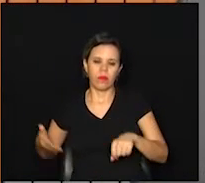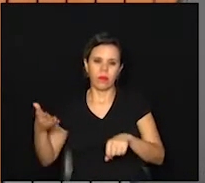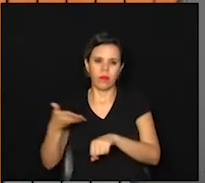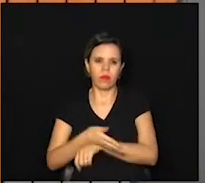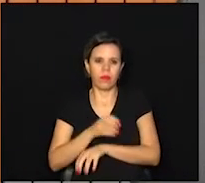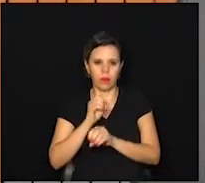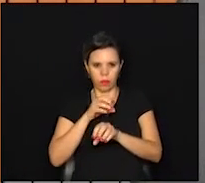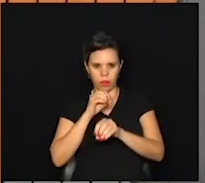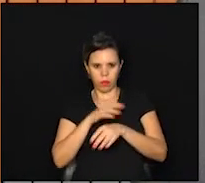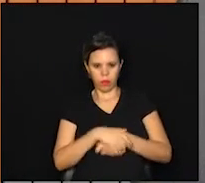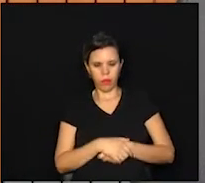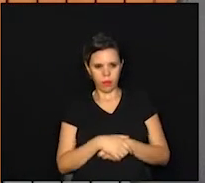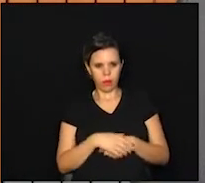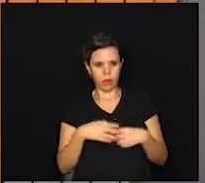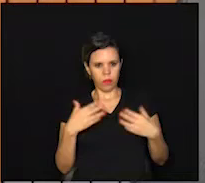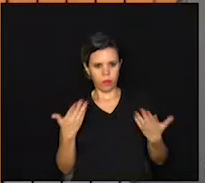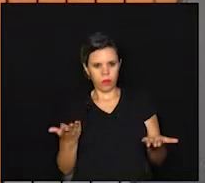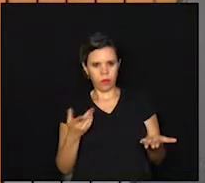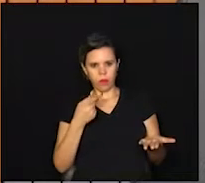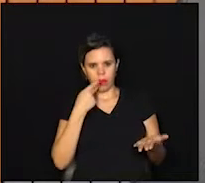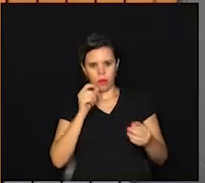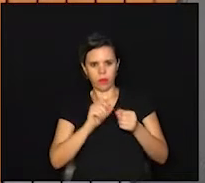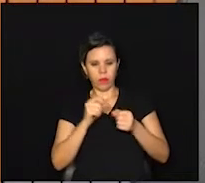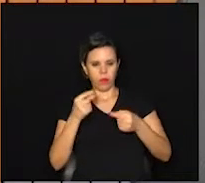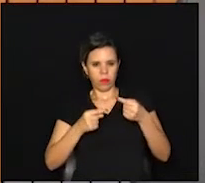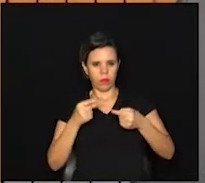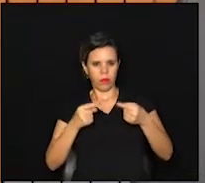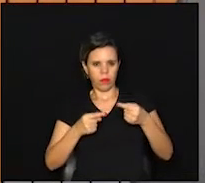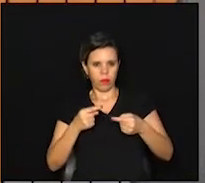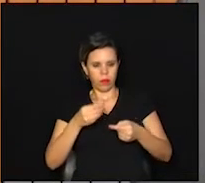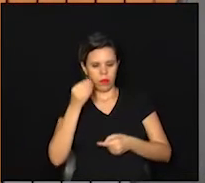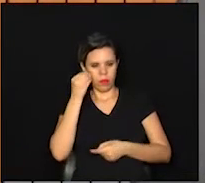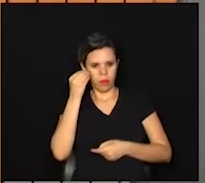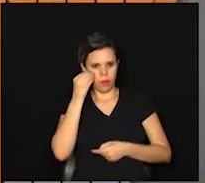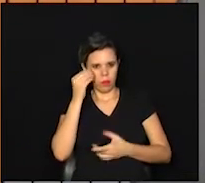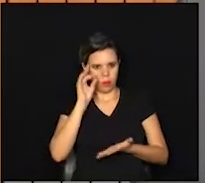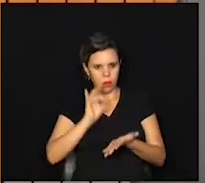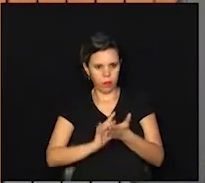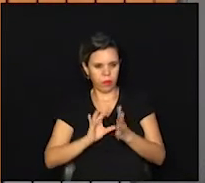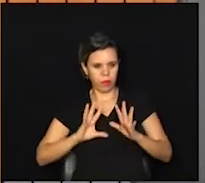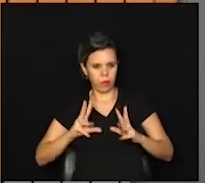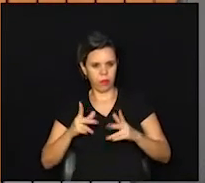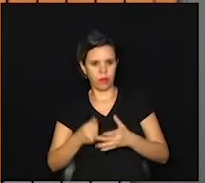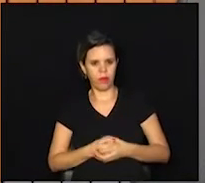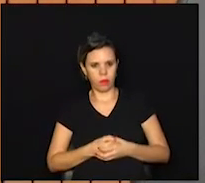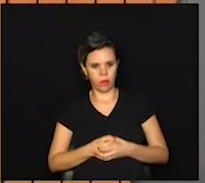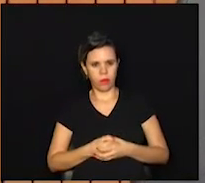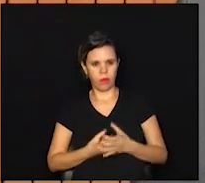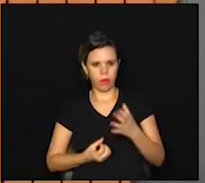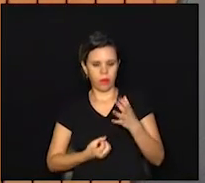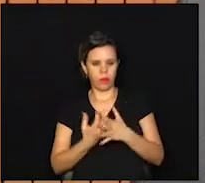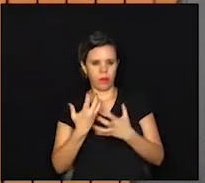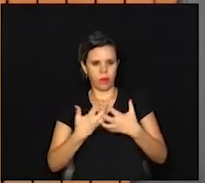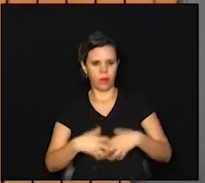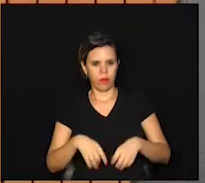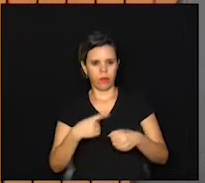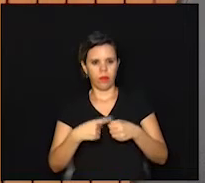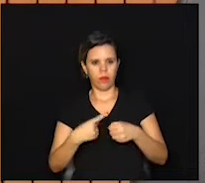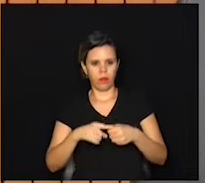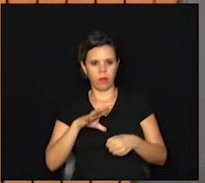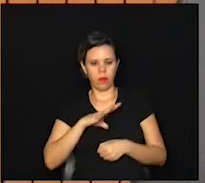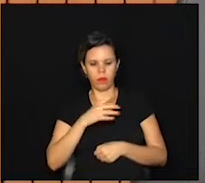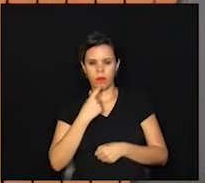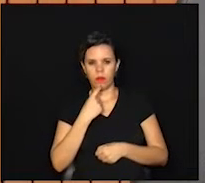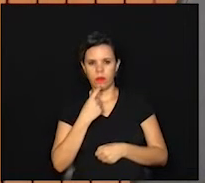educação. Então, quando a gente faz esse debate, é para a gente tentar reafirmar tudo isso e criar no município de Campinas um